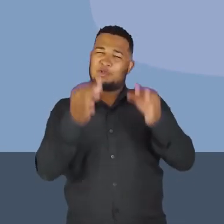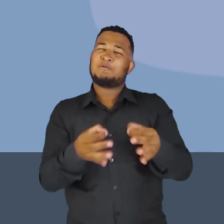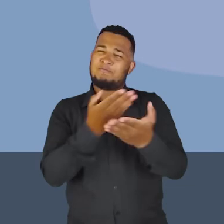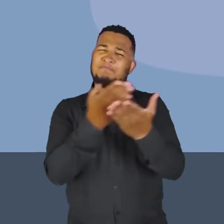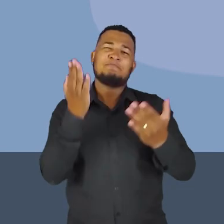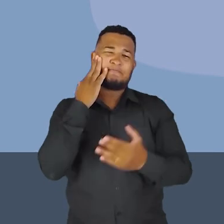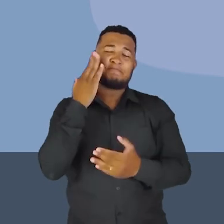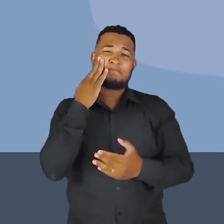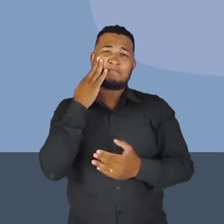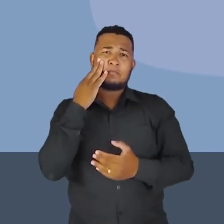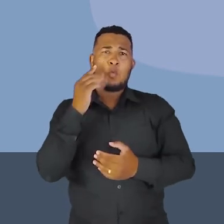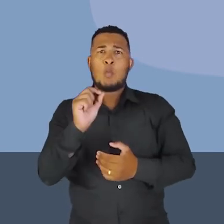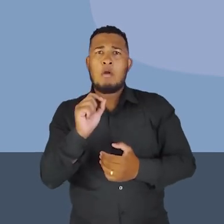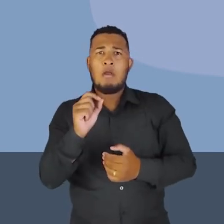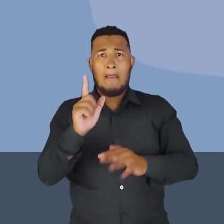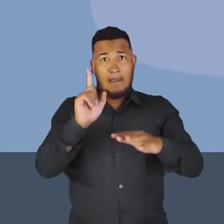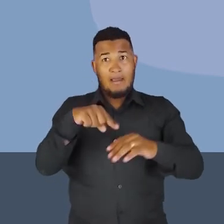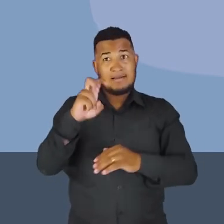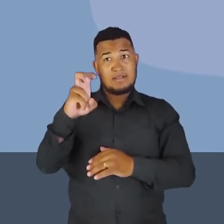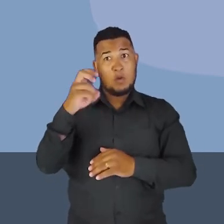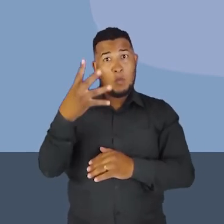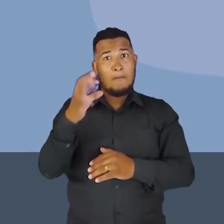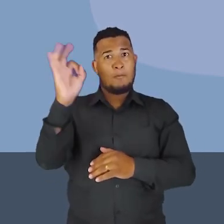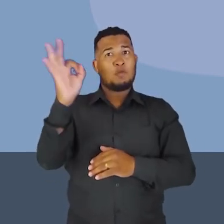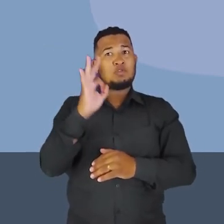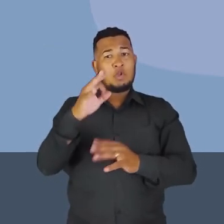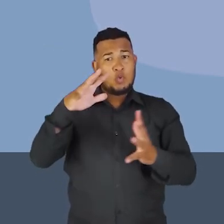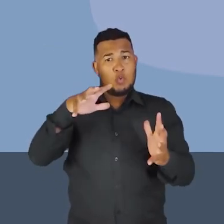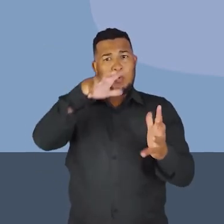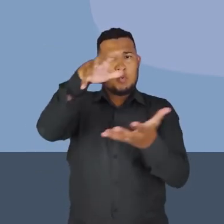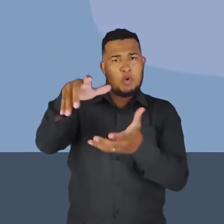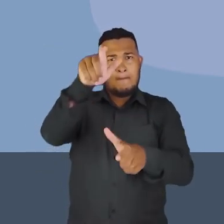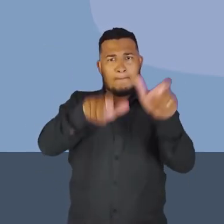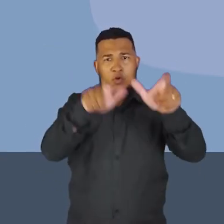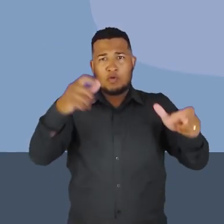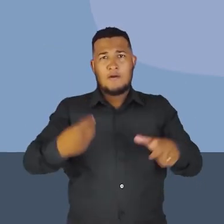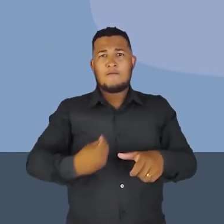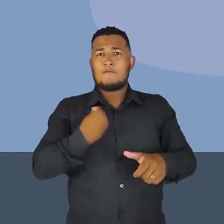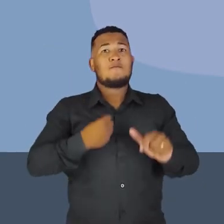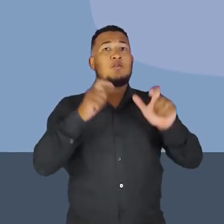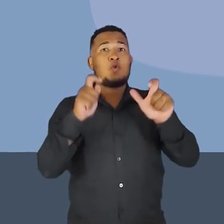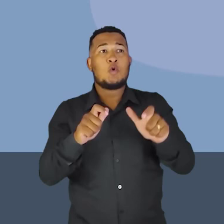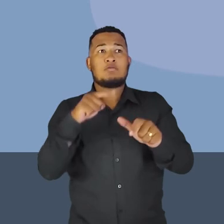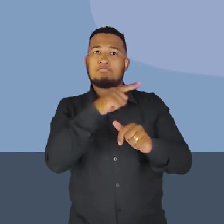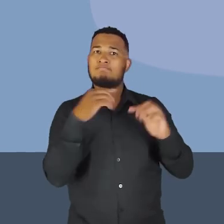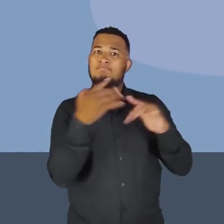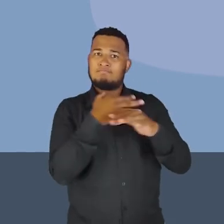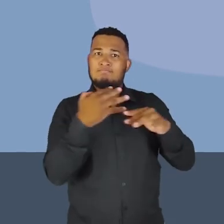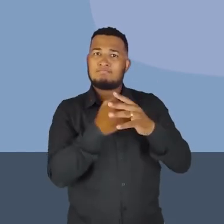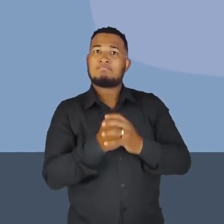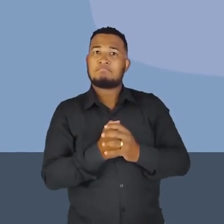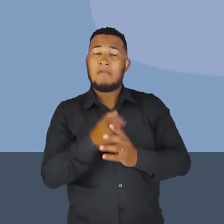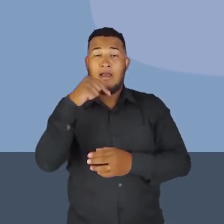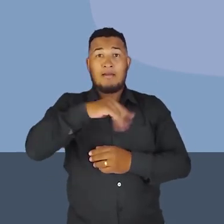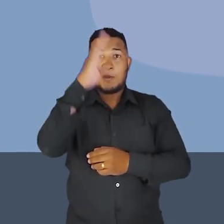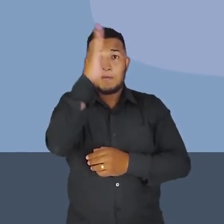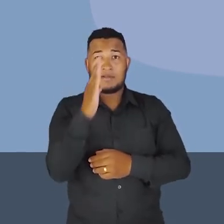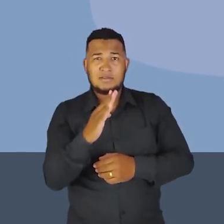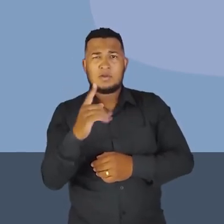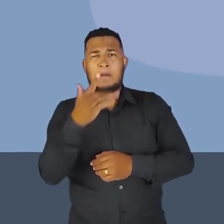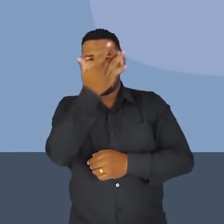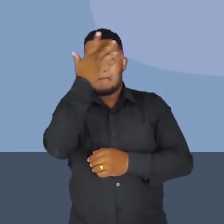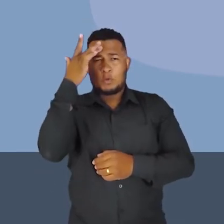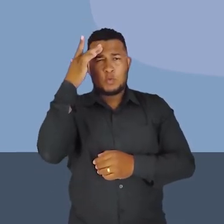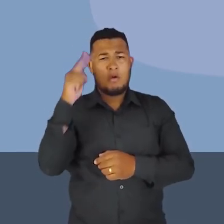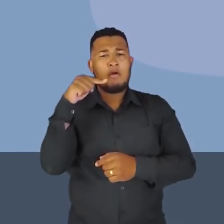Você sabia que 54% da população mundial vive em cidades? No Brasil, o número de habitantes dos